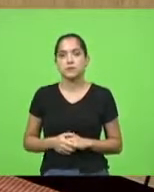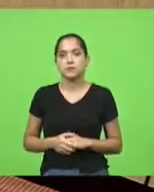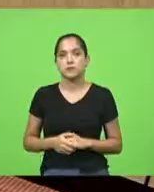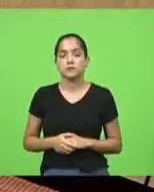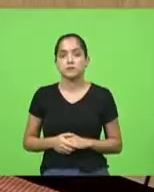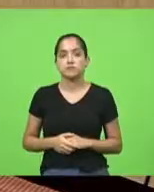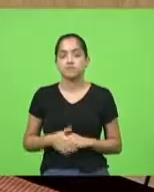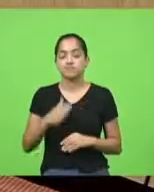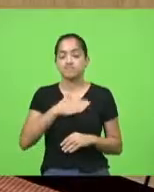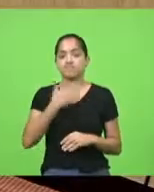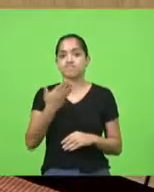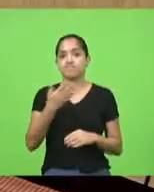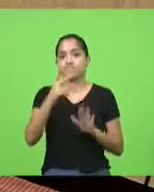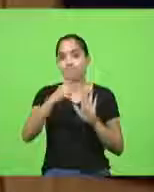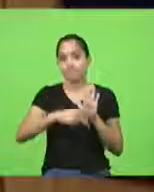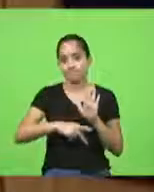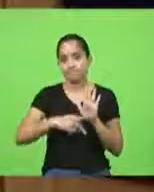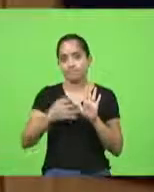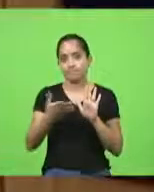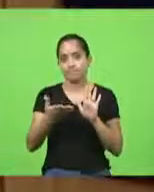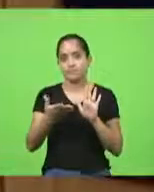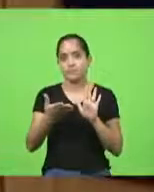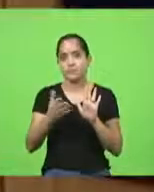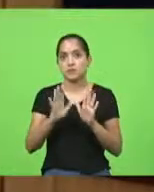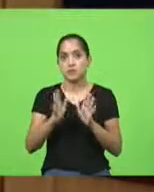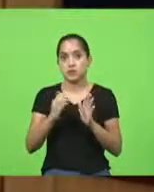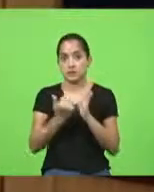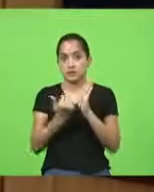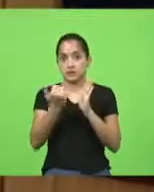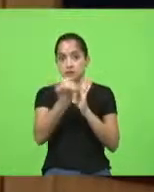com esse projeto, já que ele é extra-pauta e